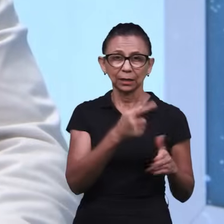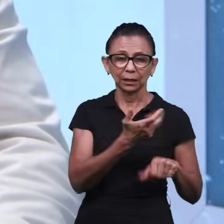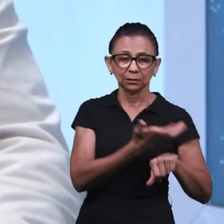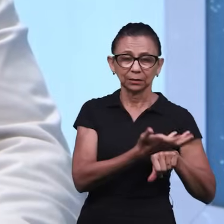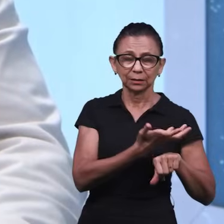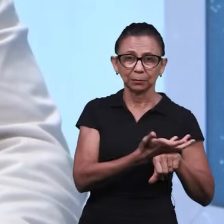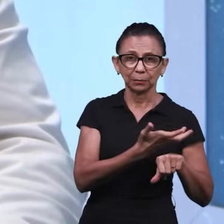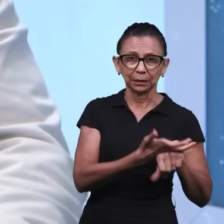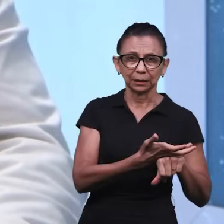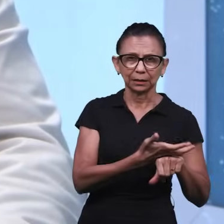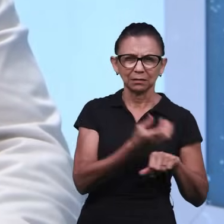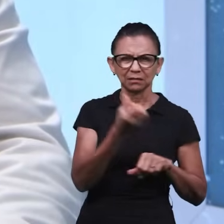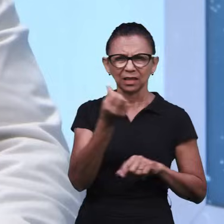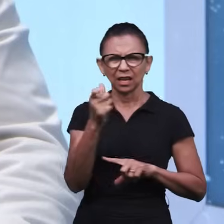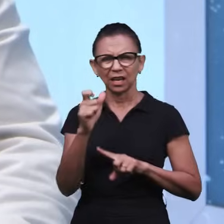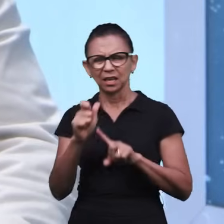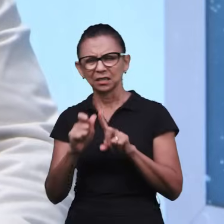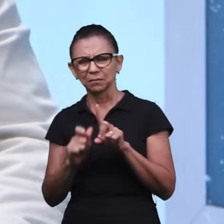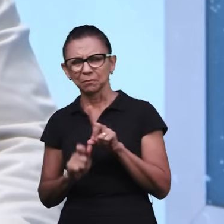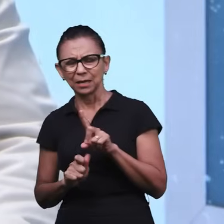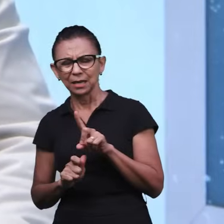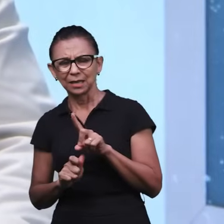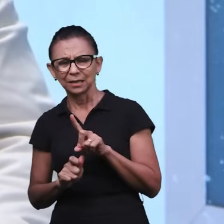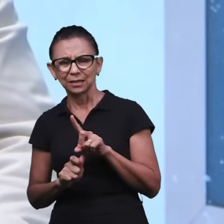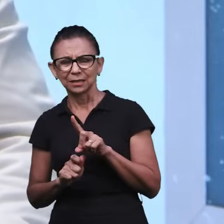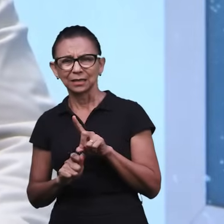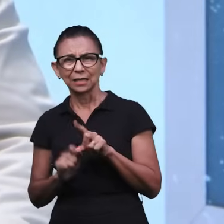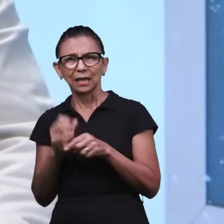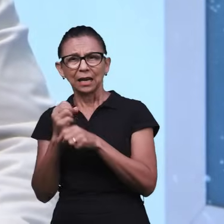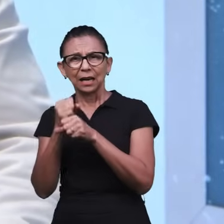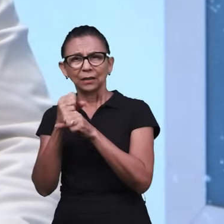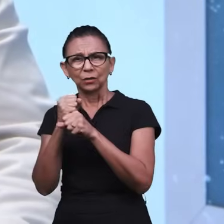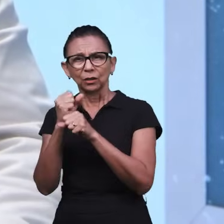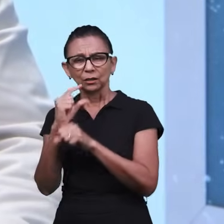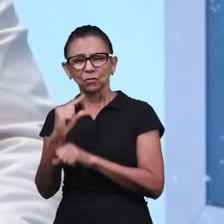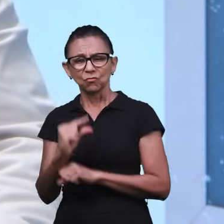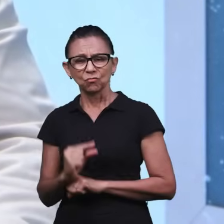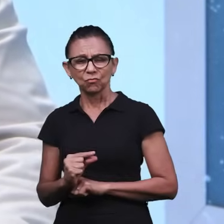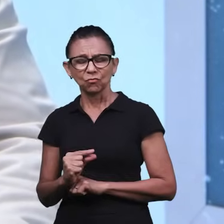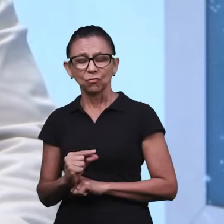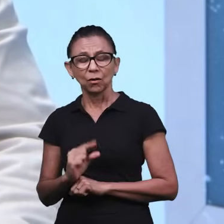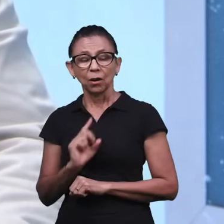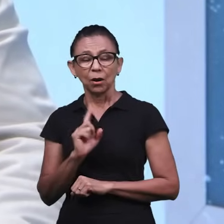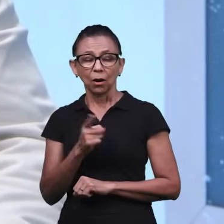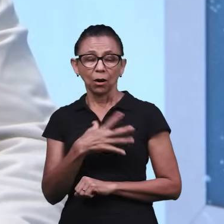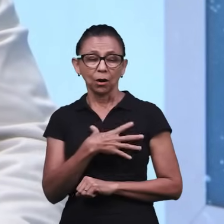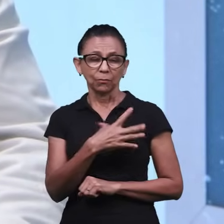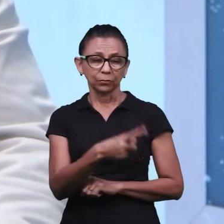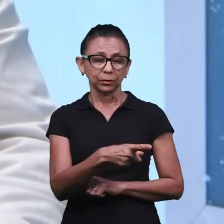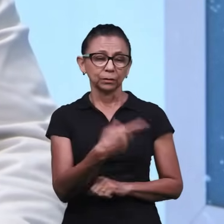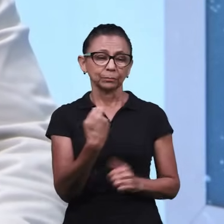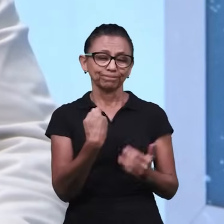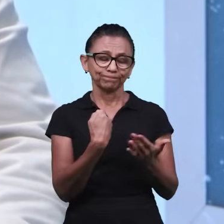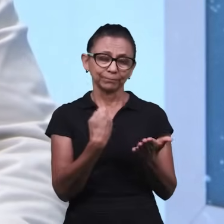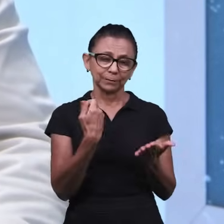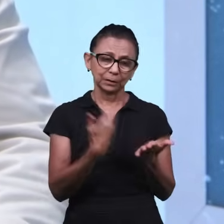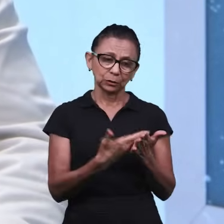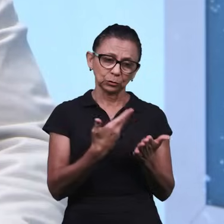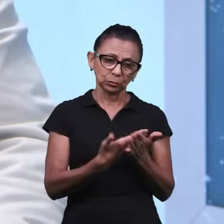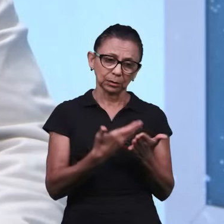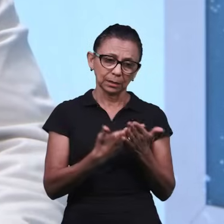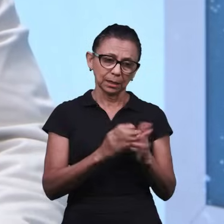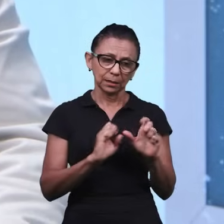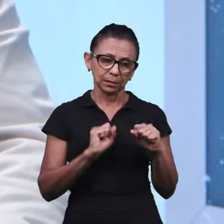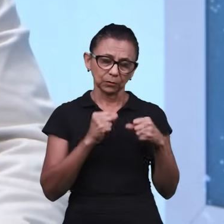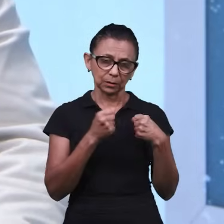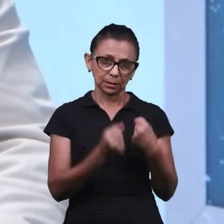baixas. Aí nós falamos assim, Pedro, você precisa estudar. A gente precisa estudar mais, a gente precisa sentar,